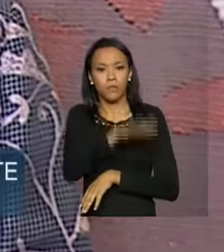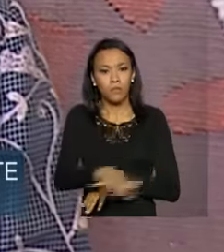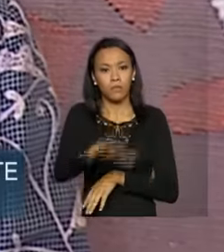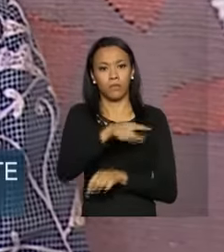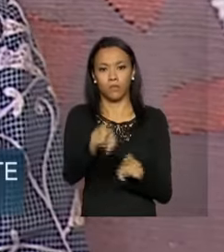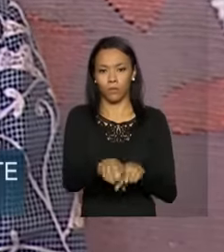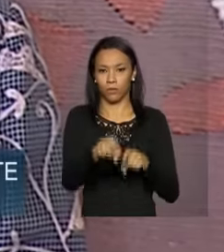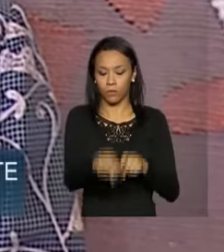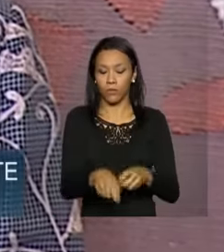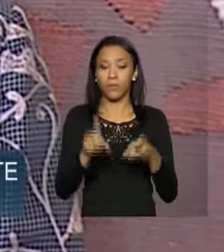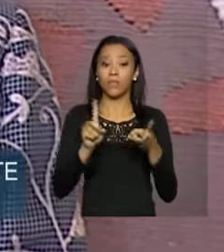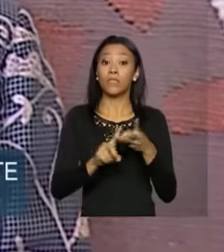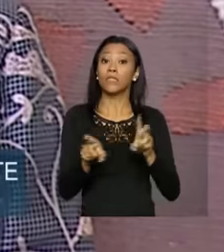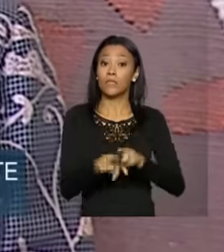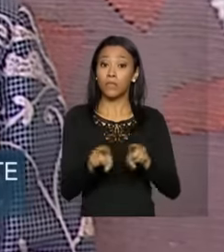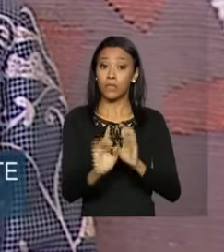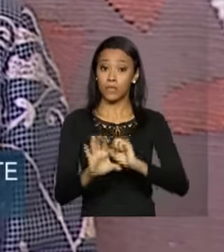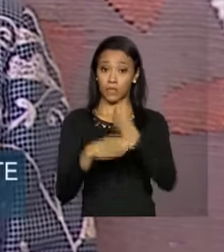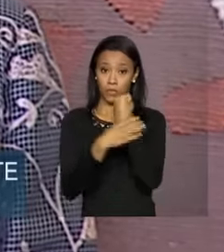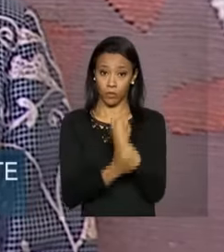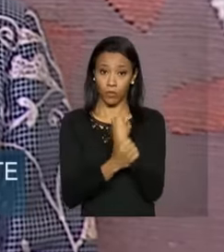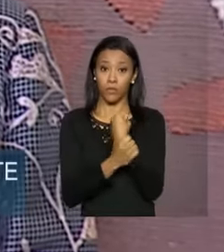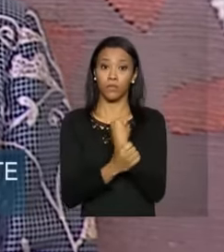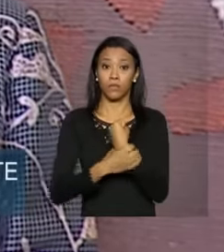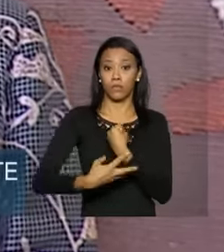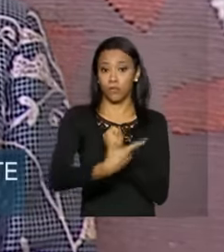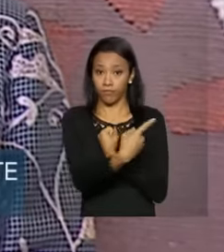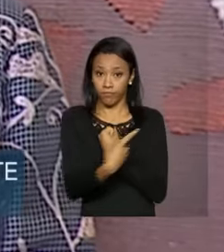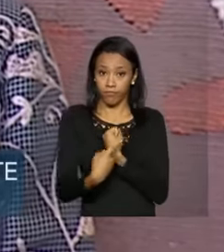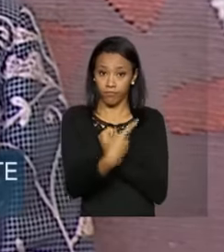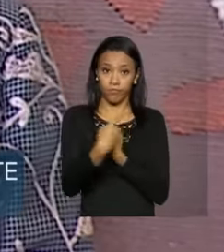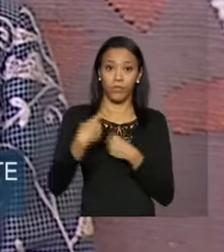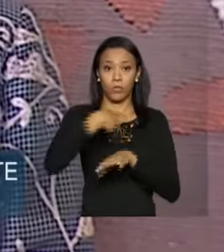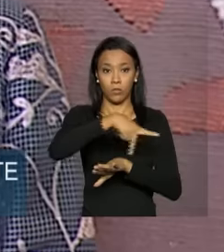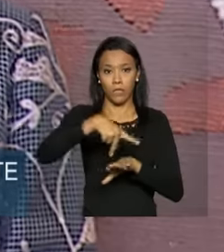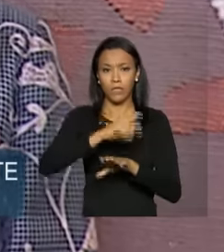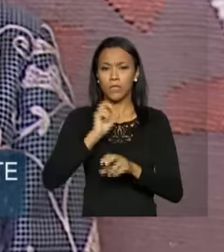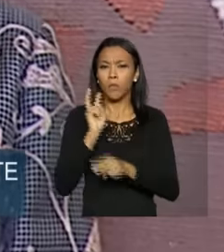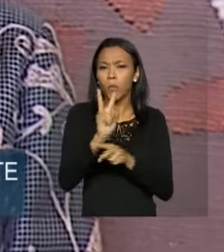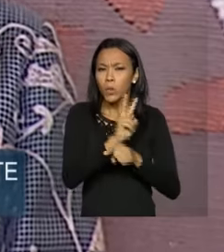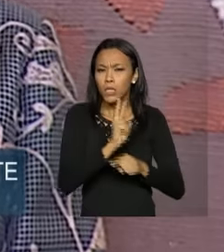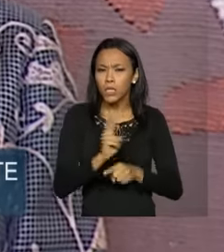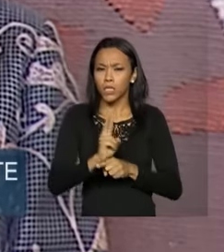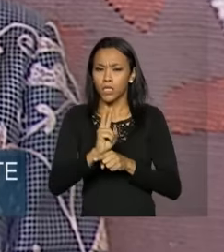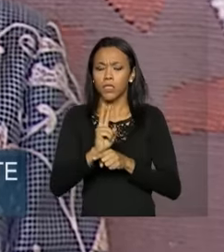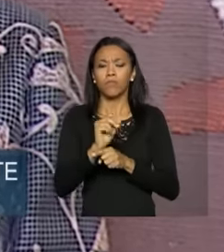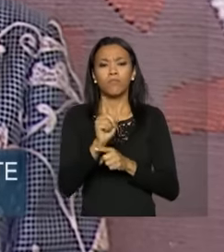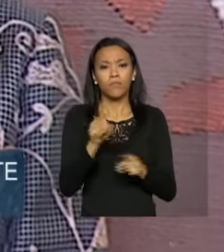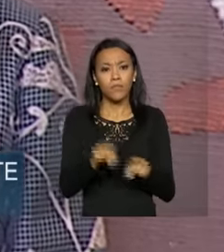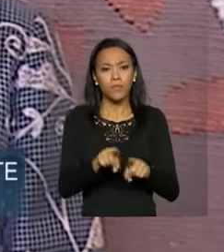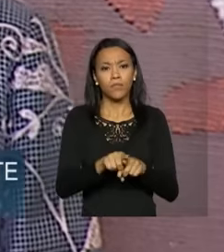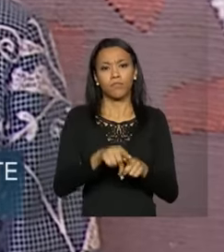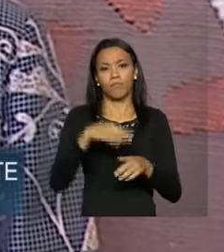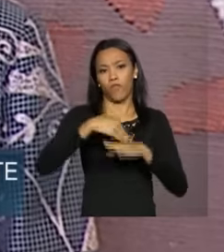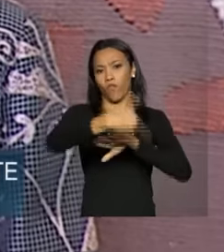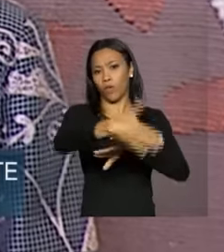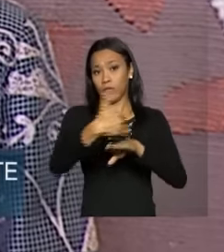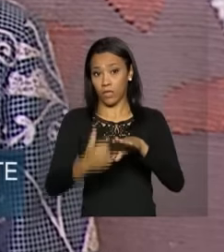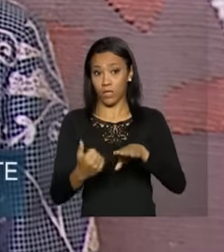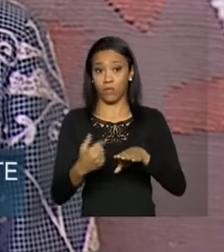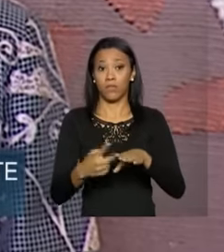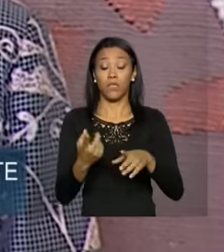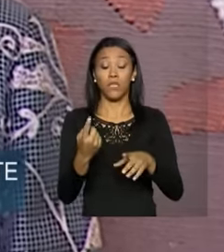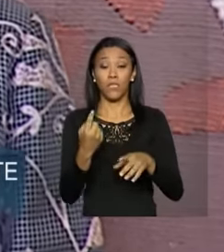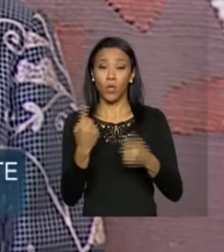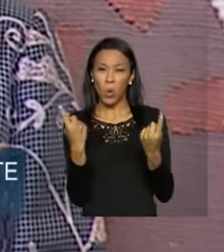e também na segurança de nossos países, na proteção de nossas fronteiras e no combate aos ilícitos